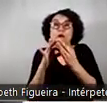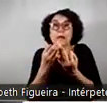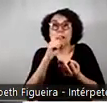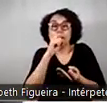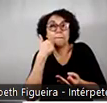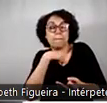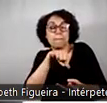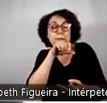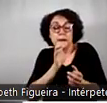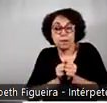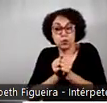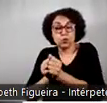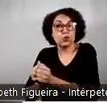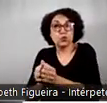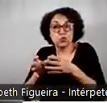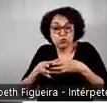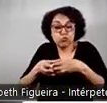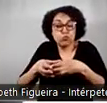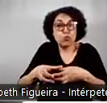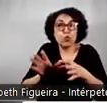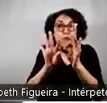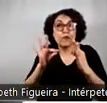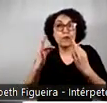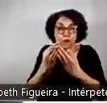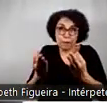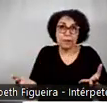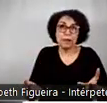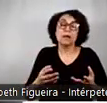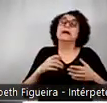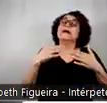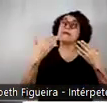também é uma questão de política pública para poder pensar, né,